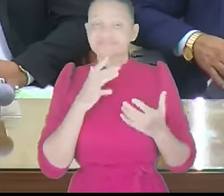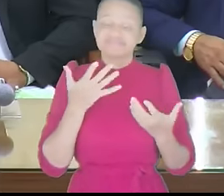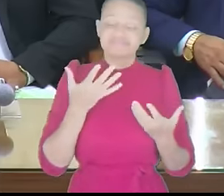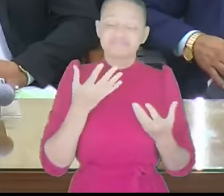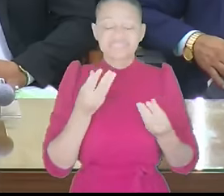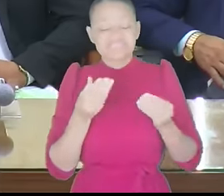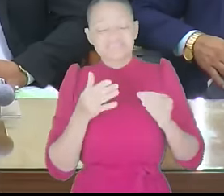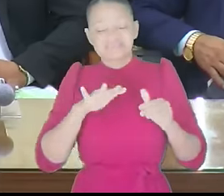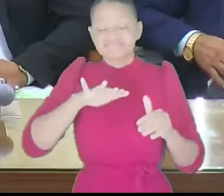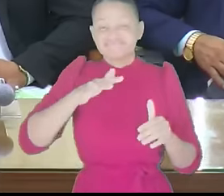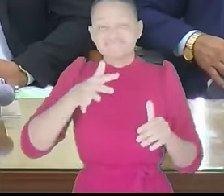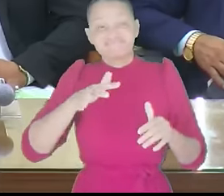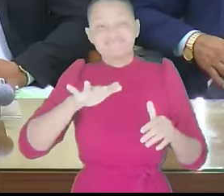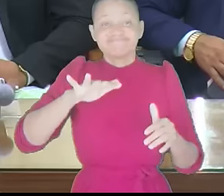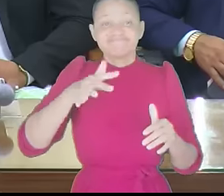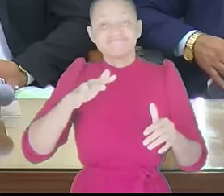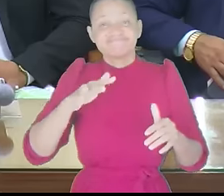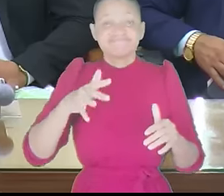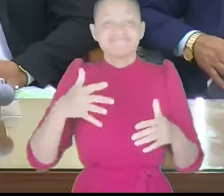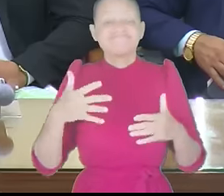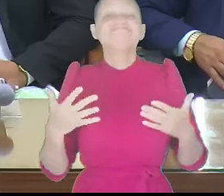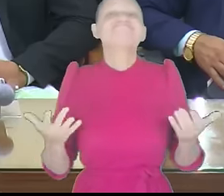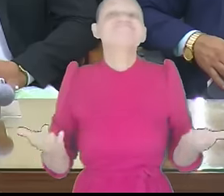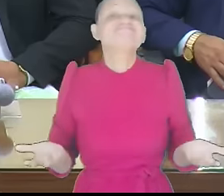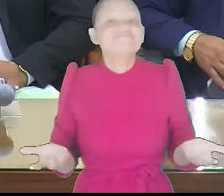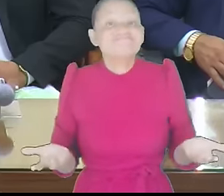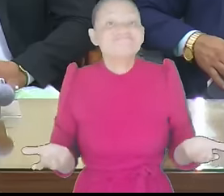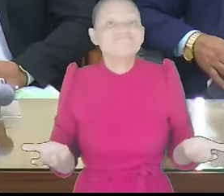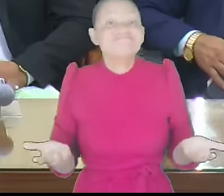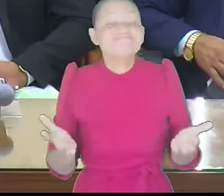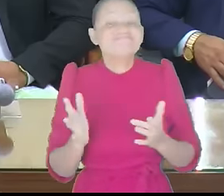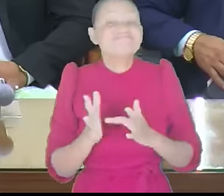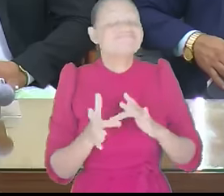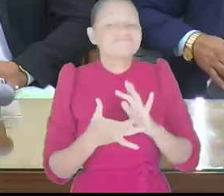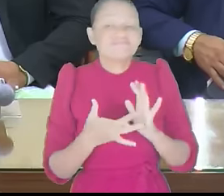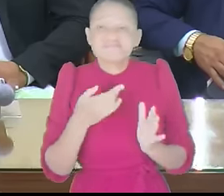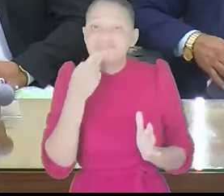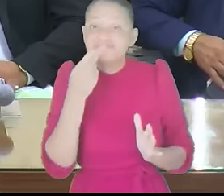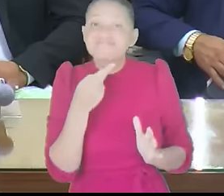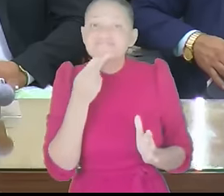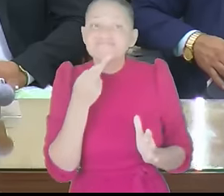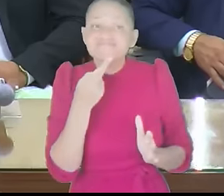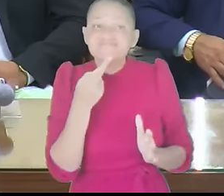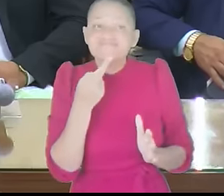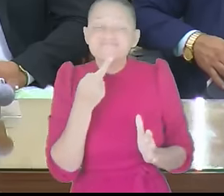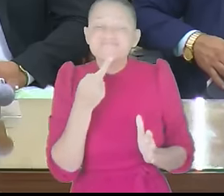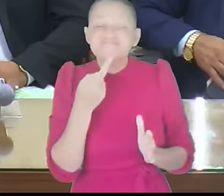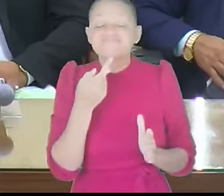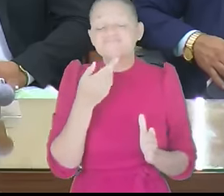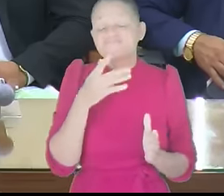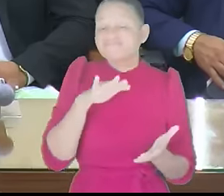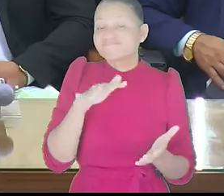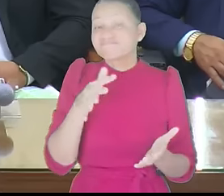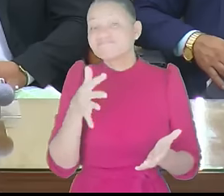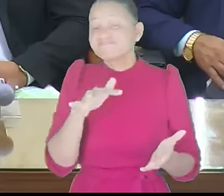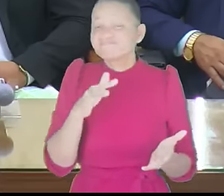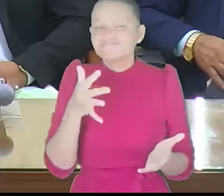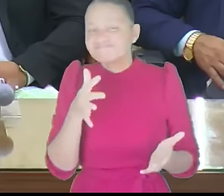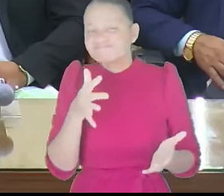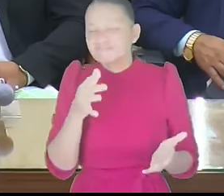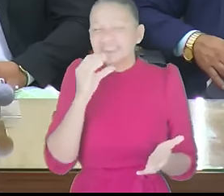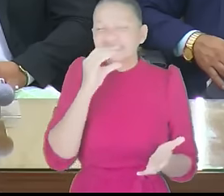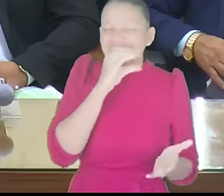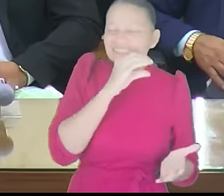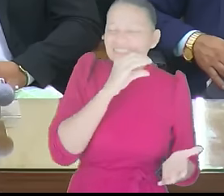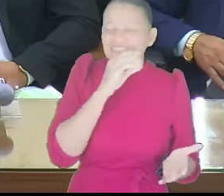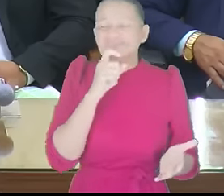morna. Qual é essa igreja que Jesus falou? A igreja morna, qual é, depois